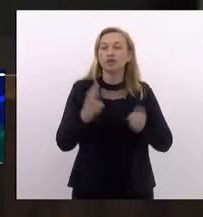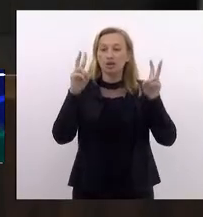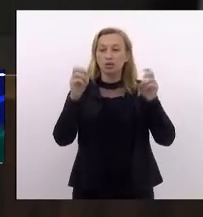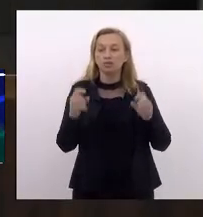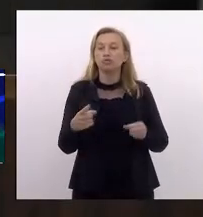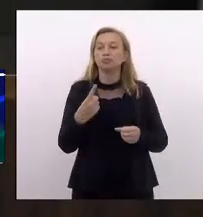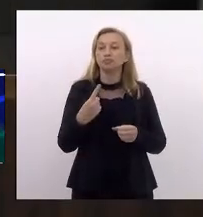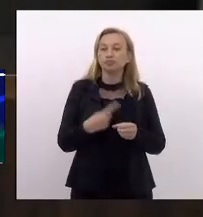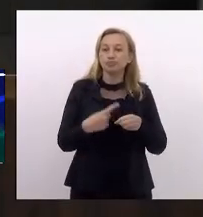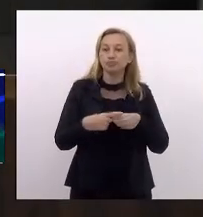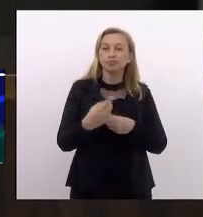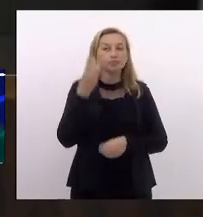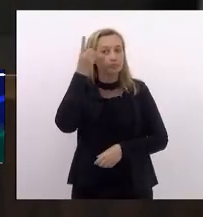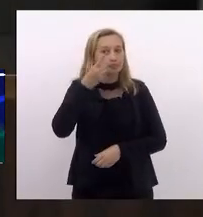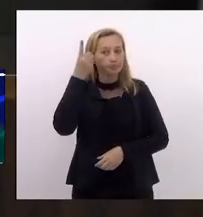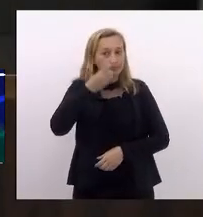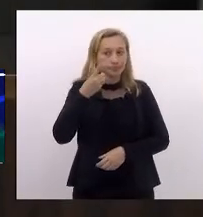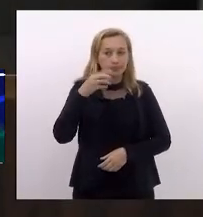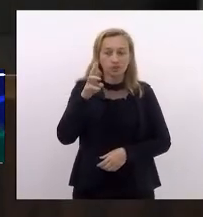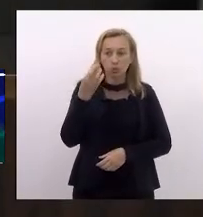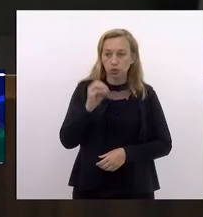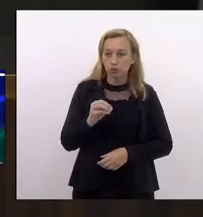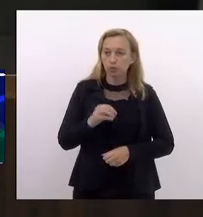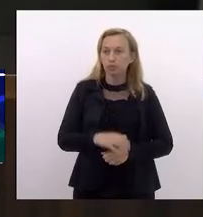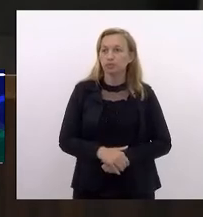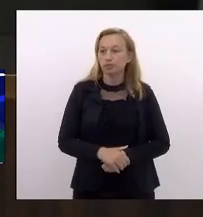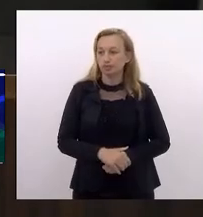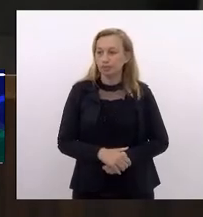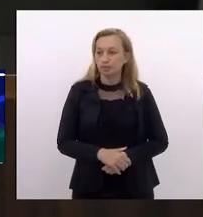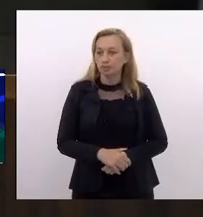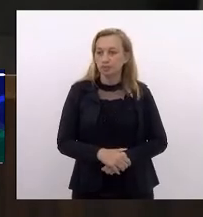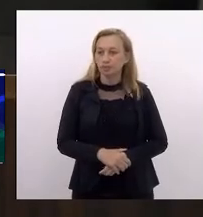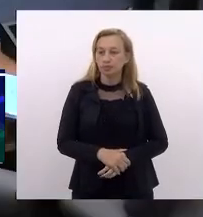Deputado Eurico Júnior